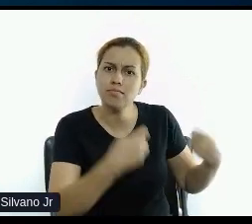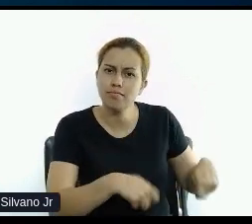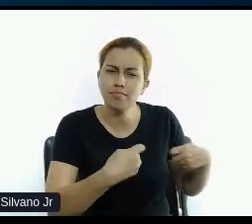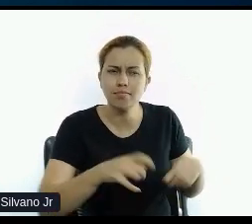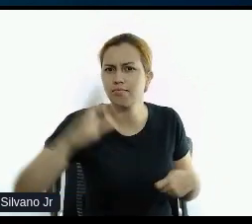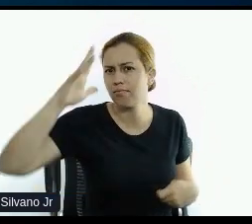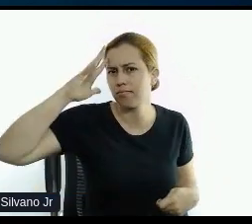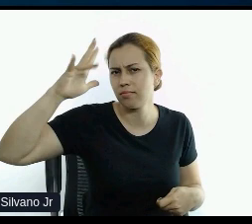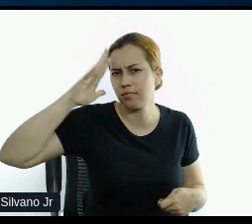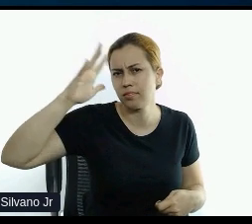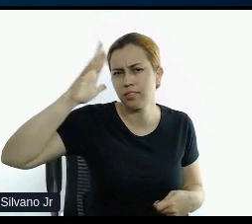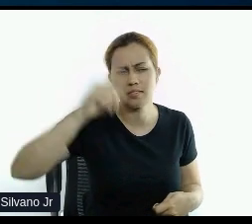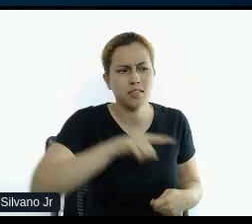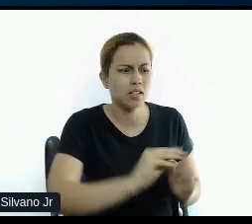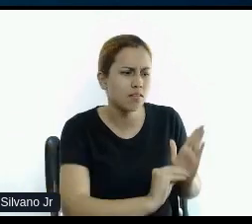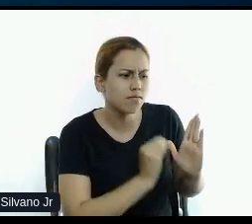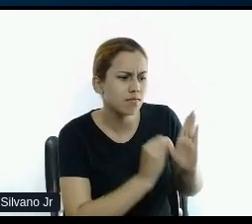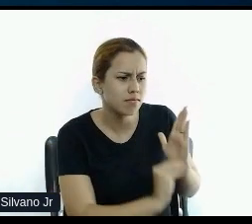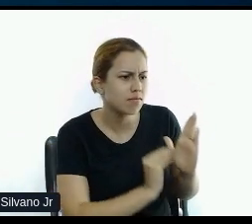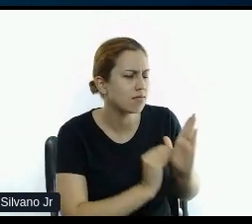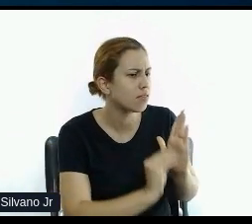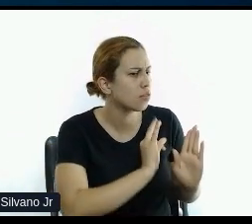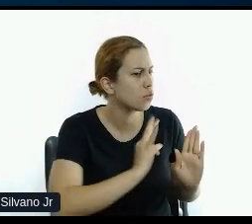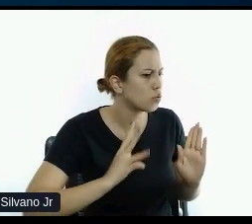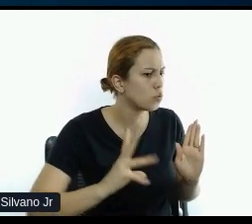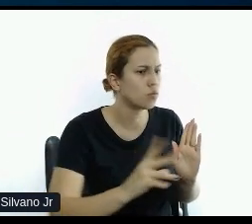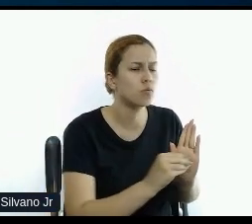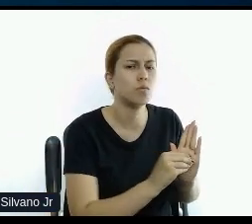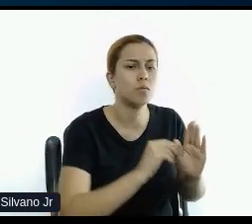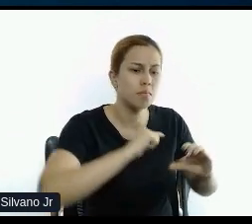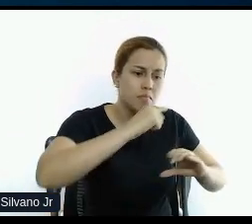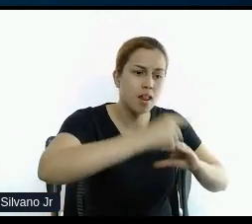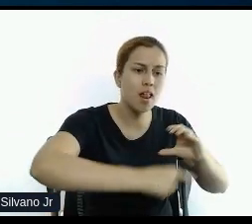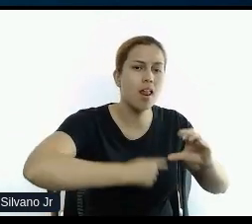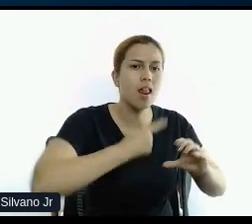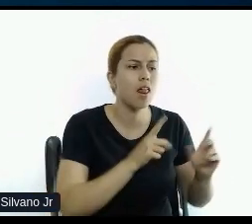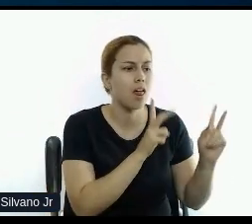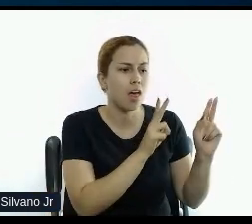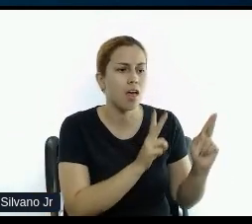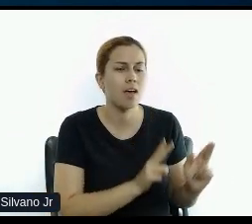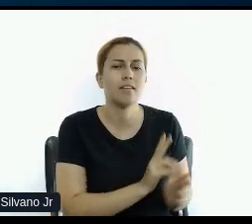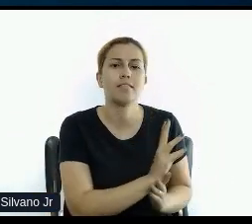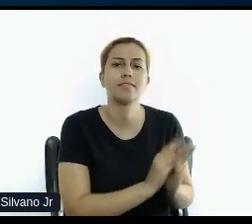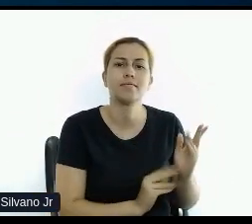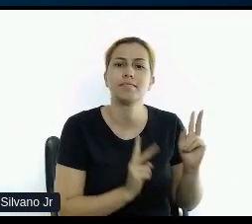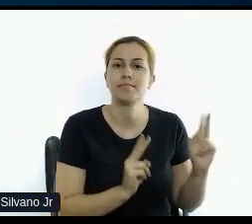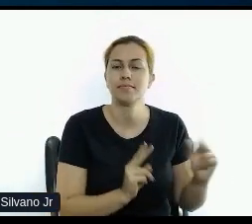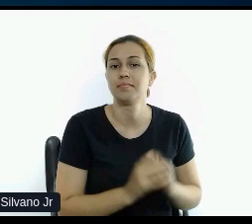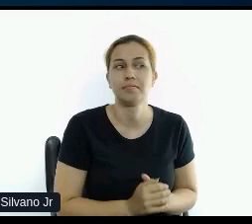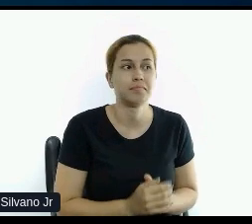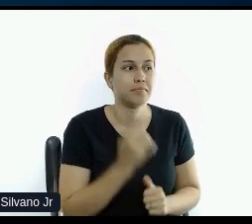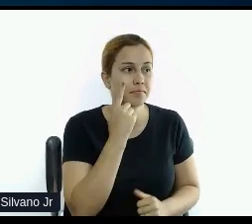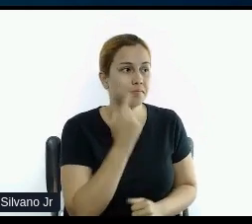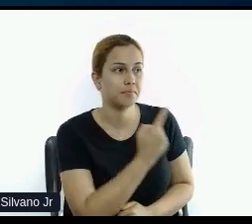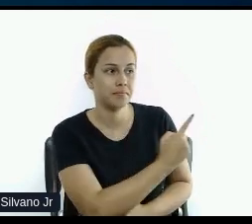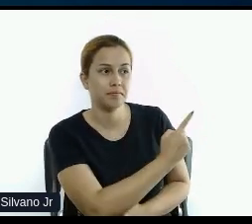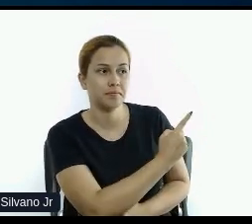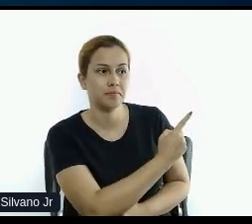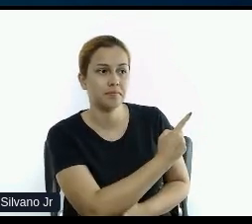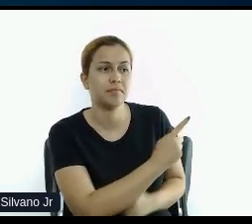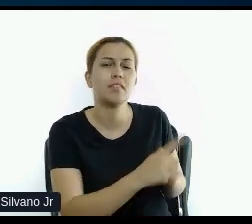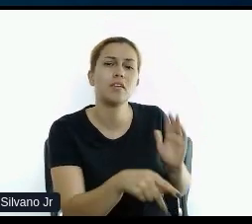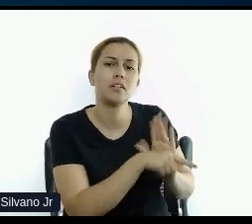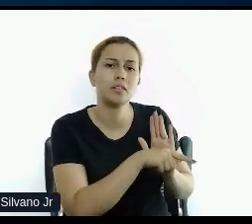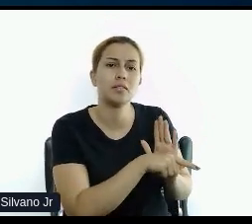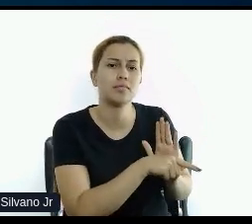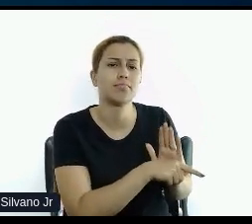design universal, né? Então, eu trouxe um exemplo, né, de um prompt de uso padrão via um chat